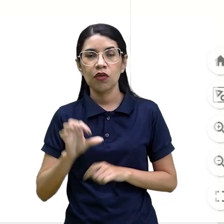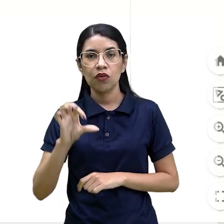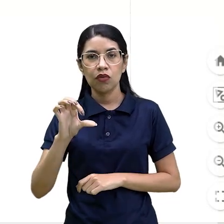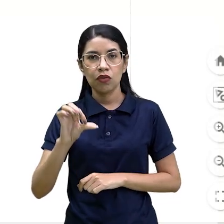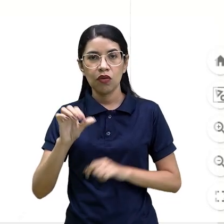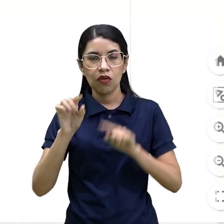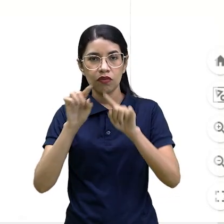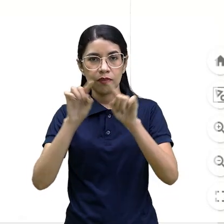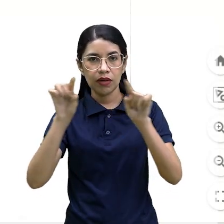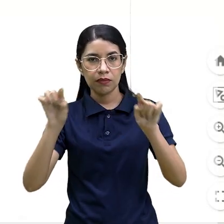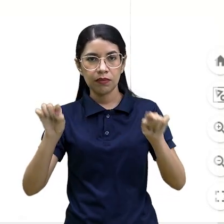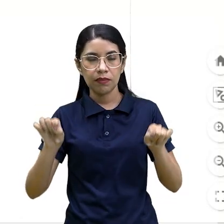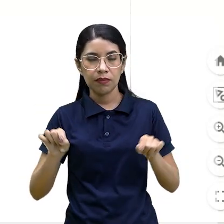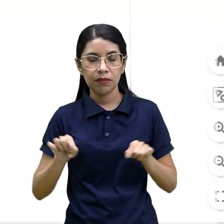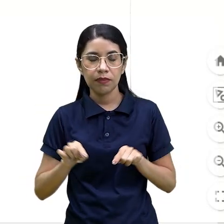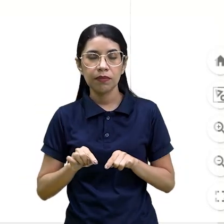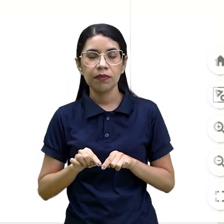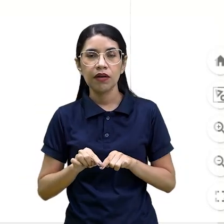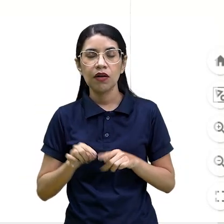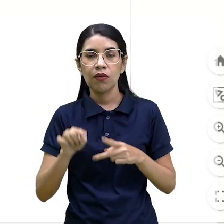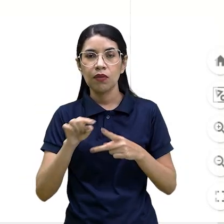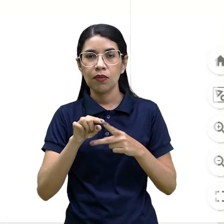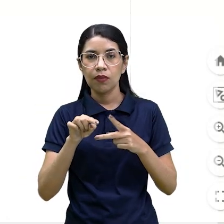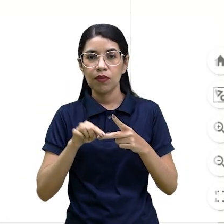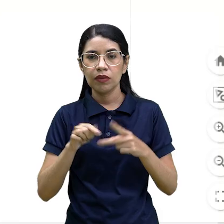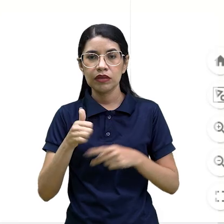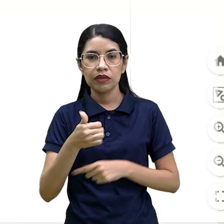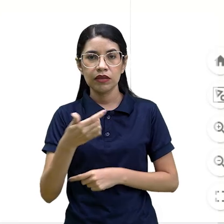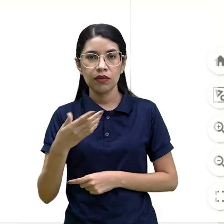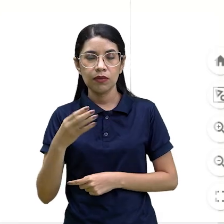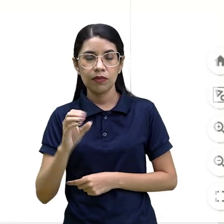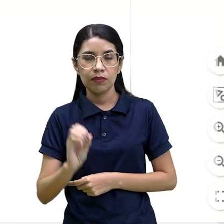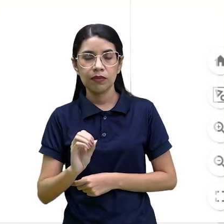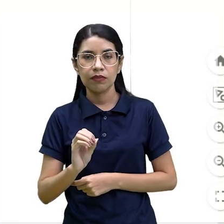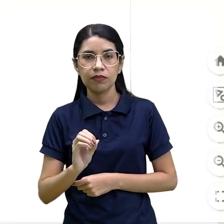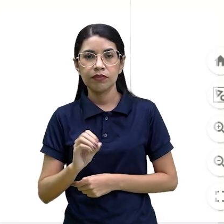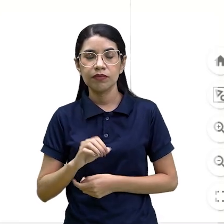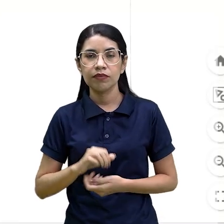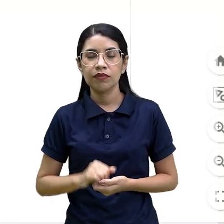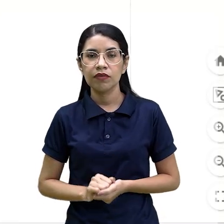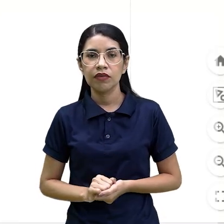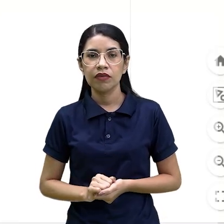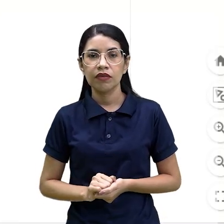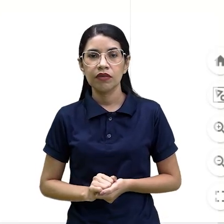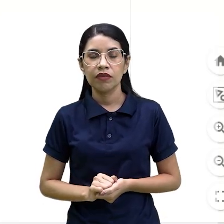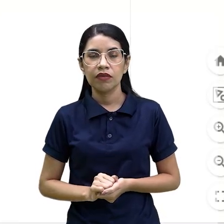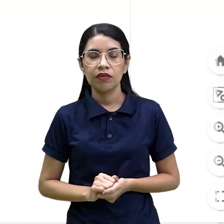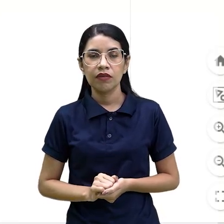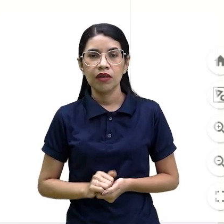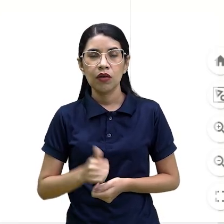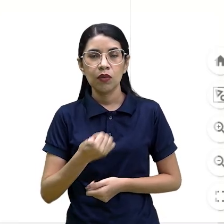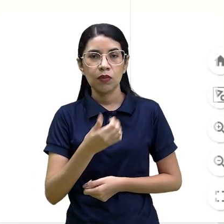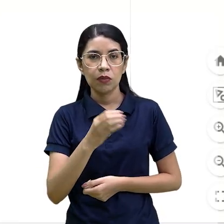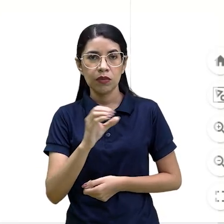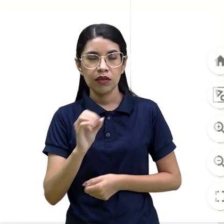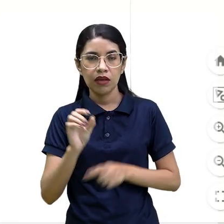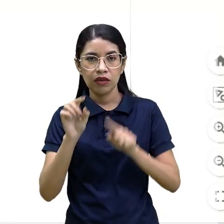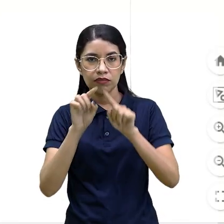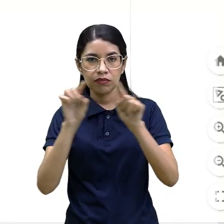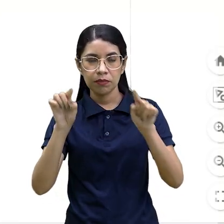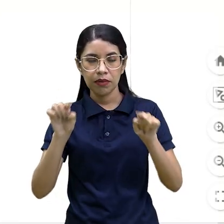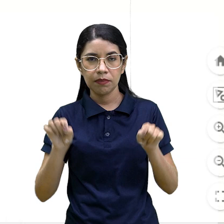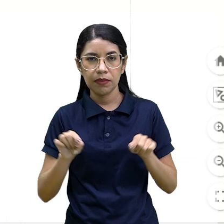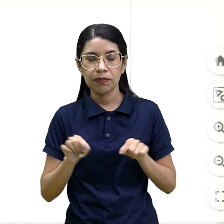9 lados, onde cada ângulo mede 140 graus, quando eu tenho um decágono,